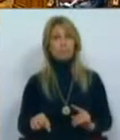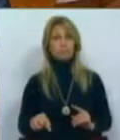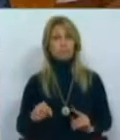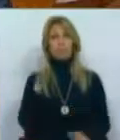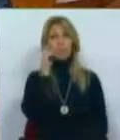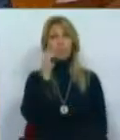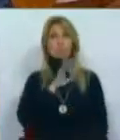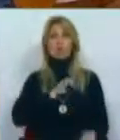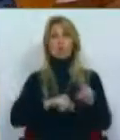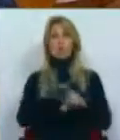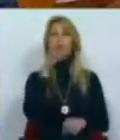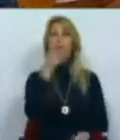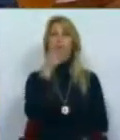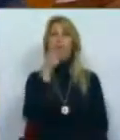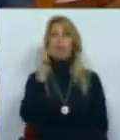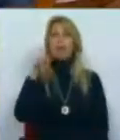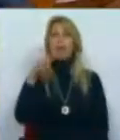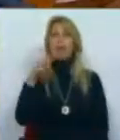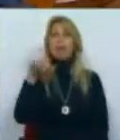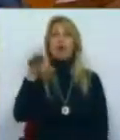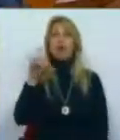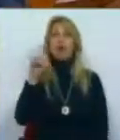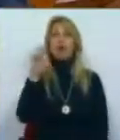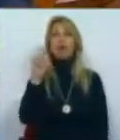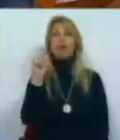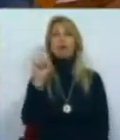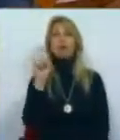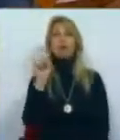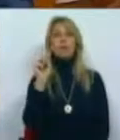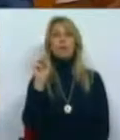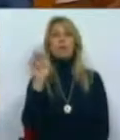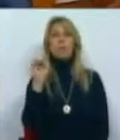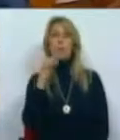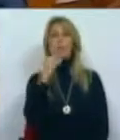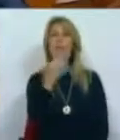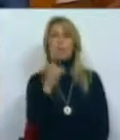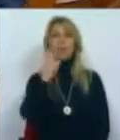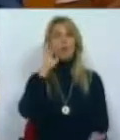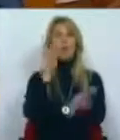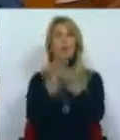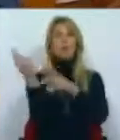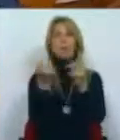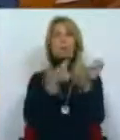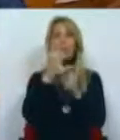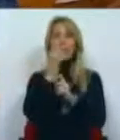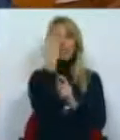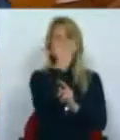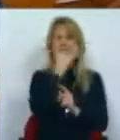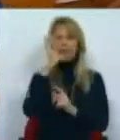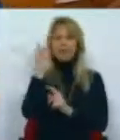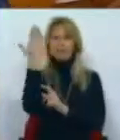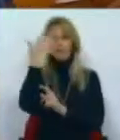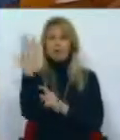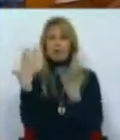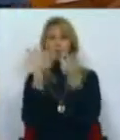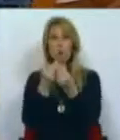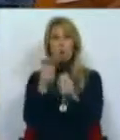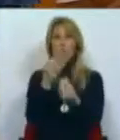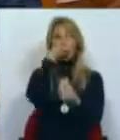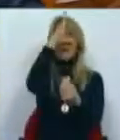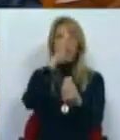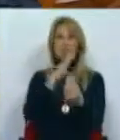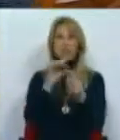pelo senhor deputado António José Seguro, no último debate quinzenal com o senhor Primeiro-Ministro,